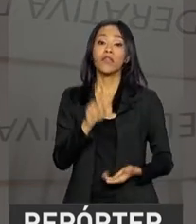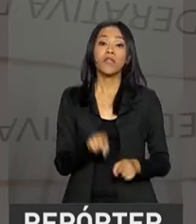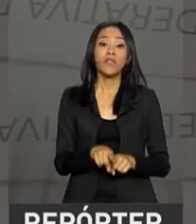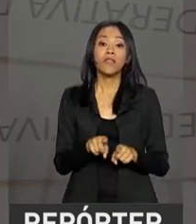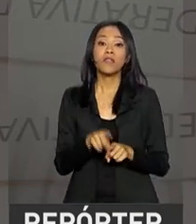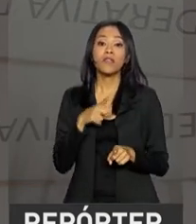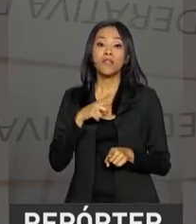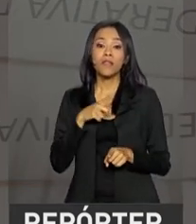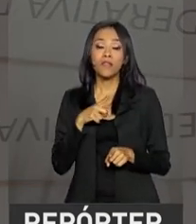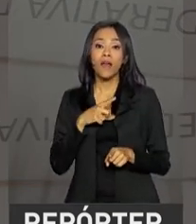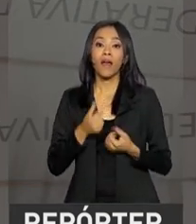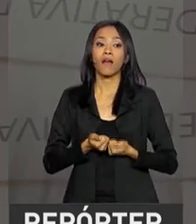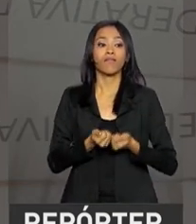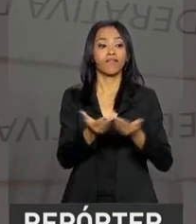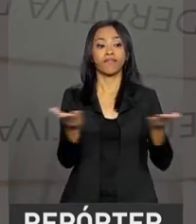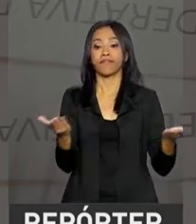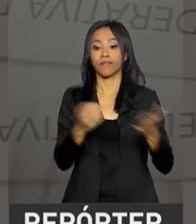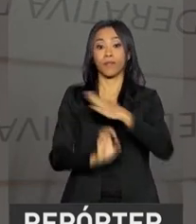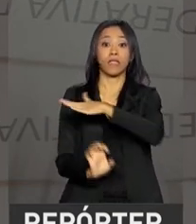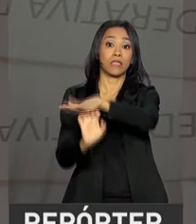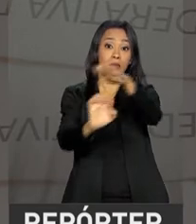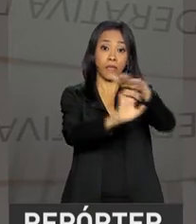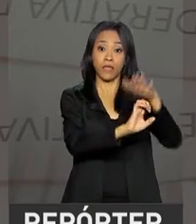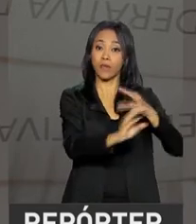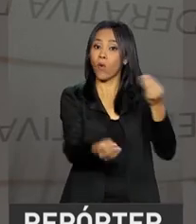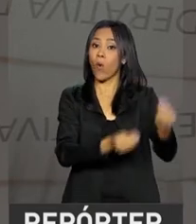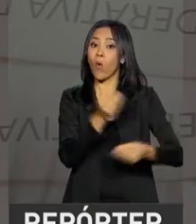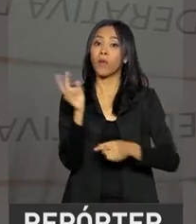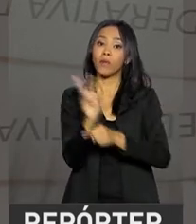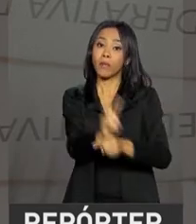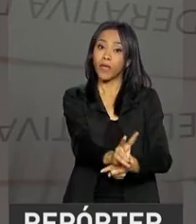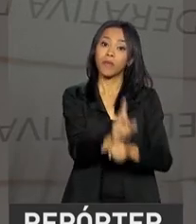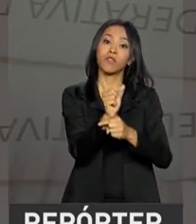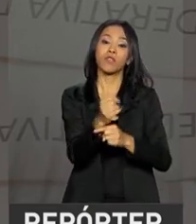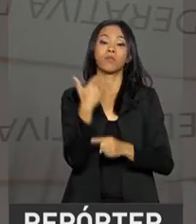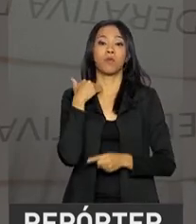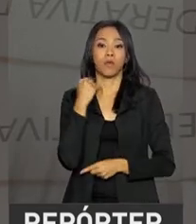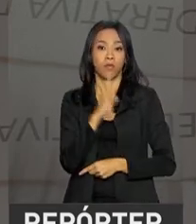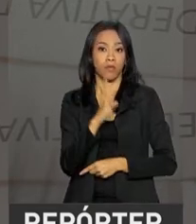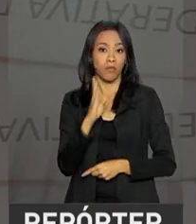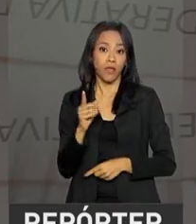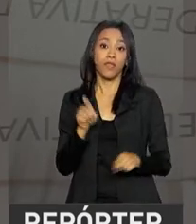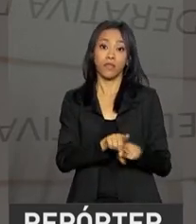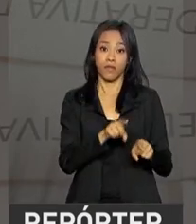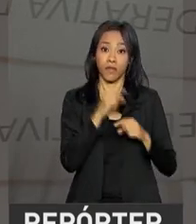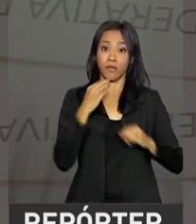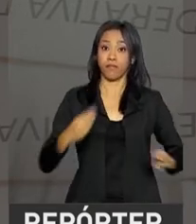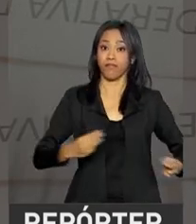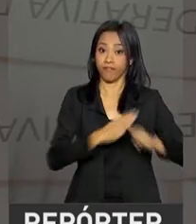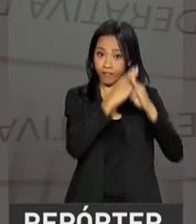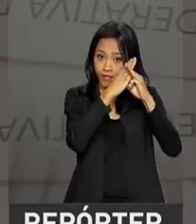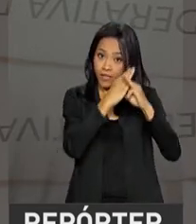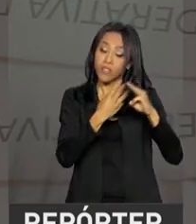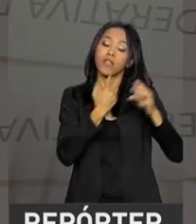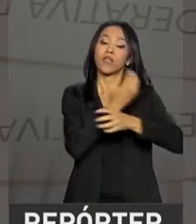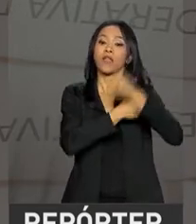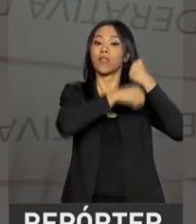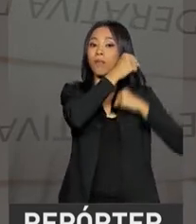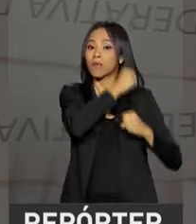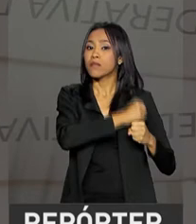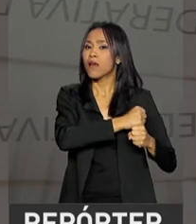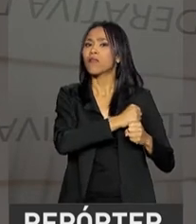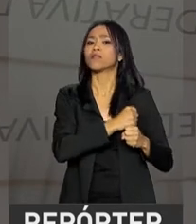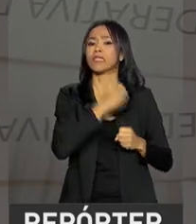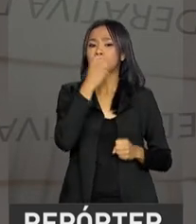disponibilizados aos empresários por meio de financiamentos nos bancos do brasil e na caixa econômica federal no ano passado foram